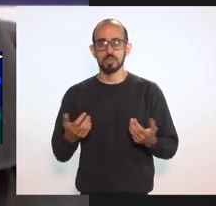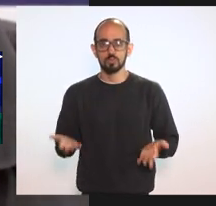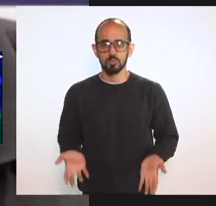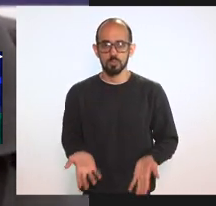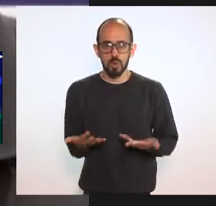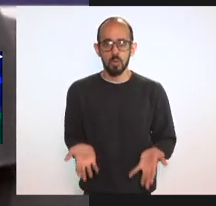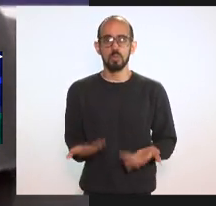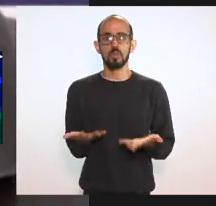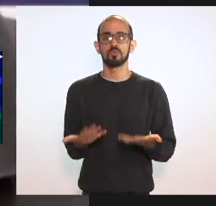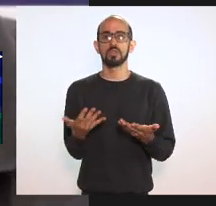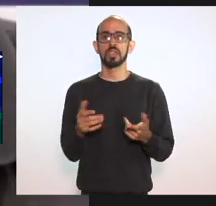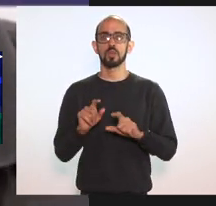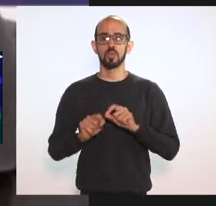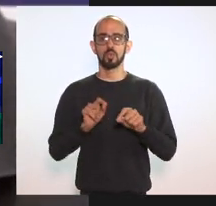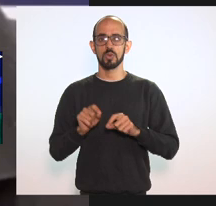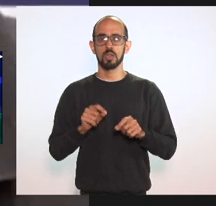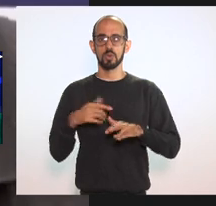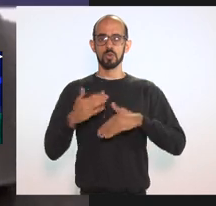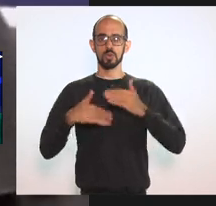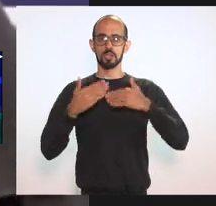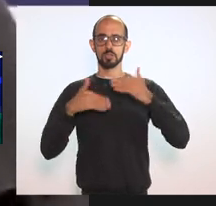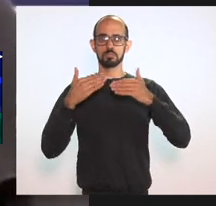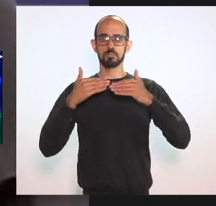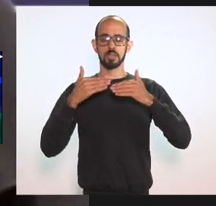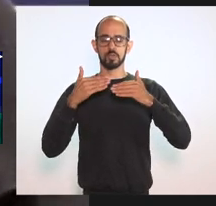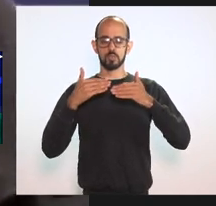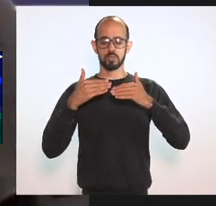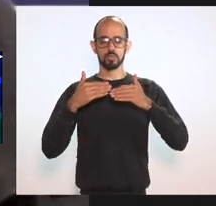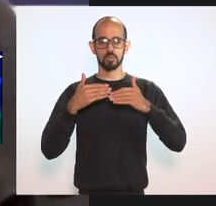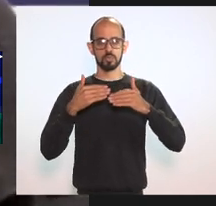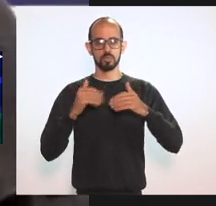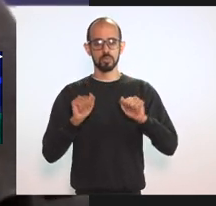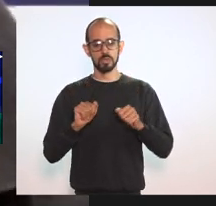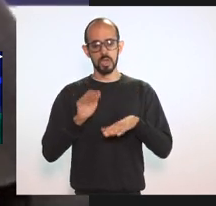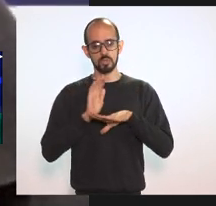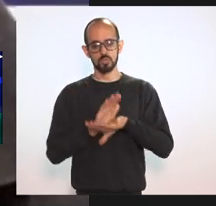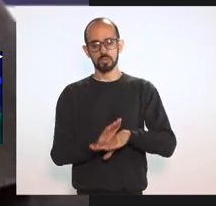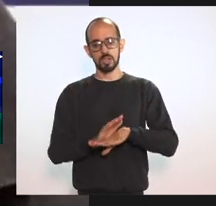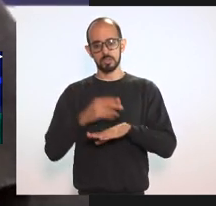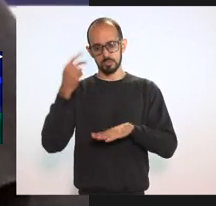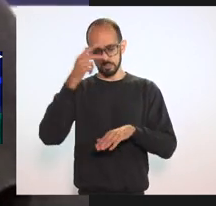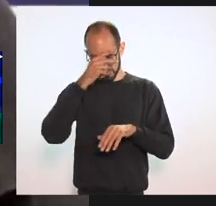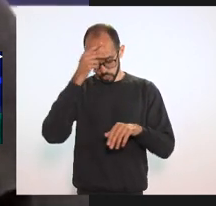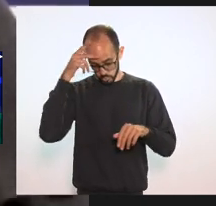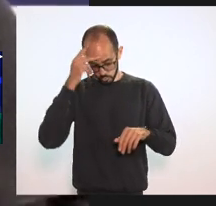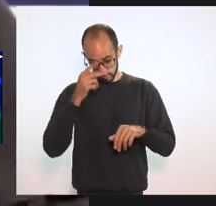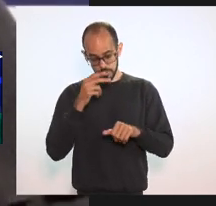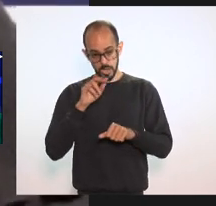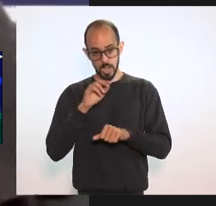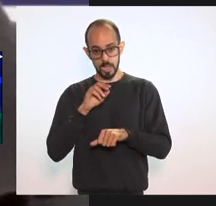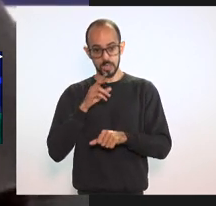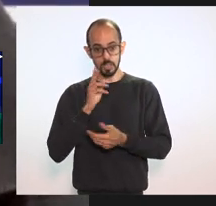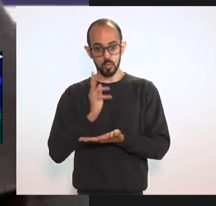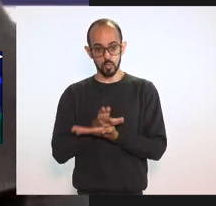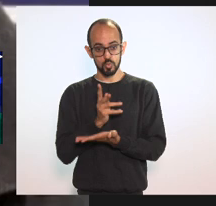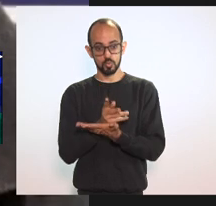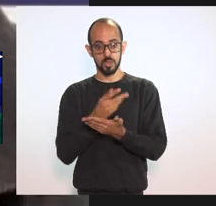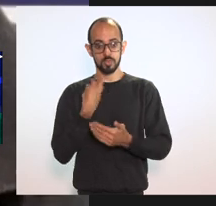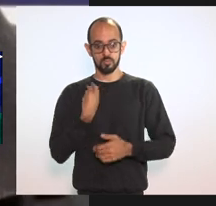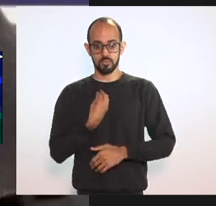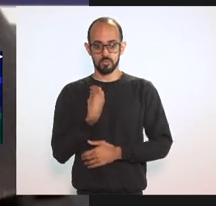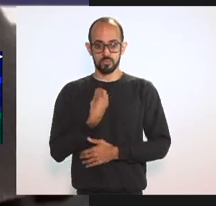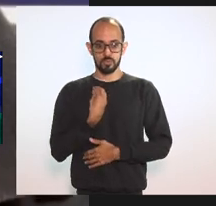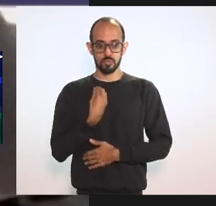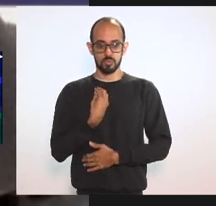é o crescimento e desenvolvimento ajudar as pessoas a se manter vivas que